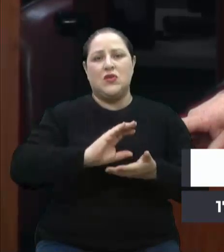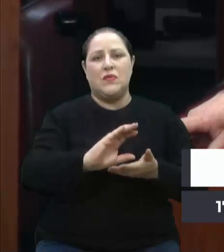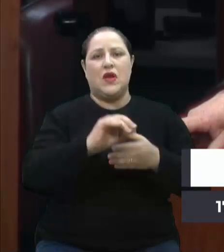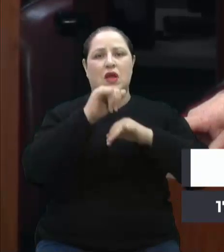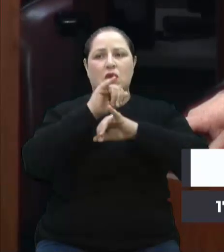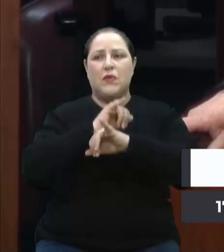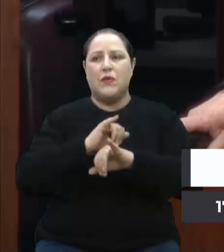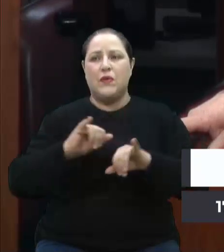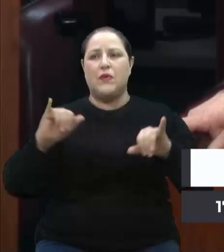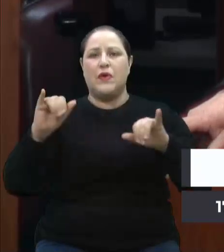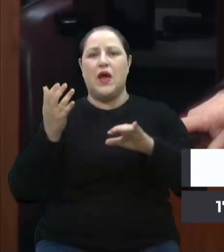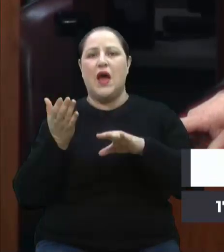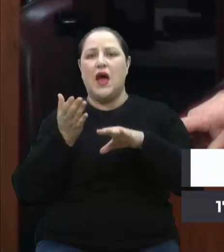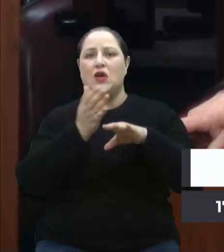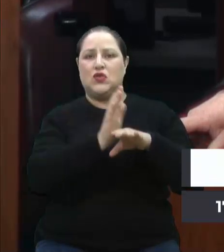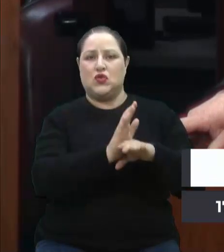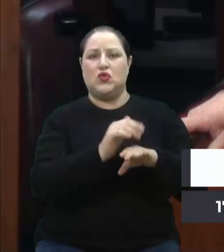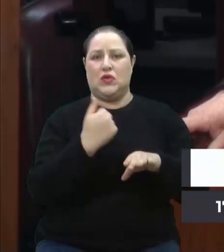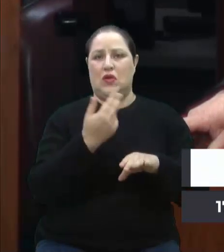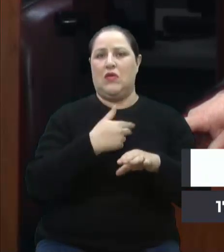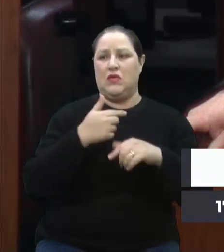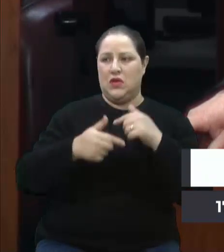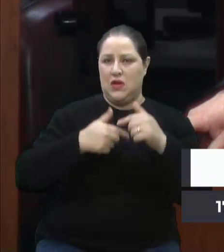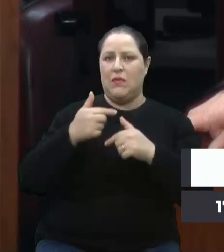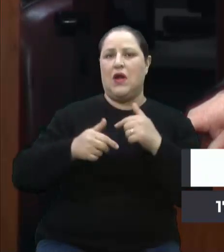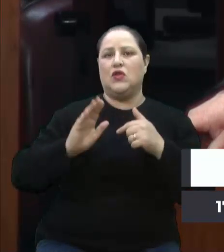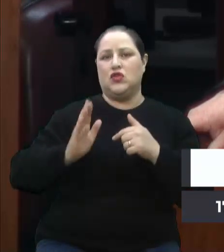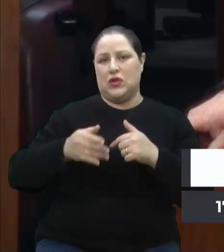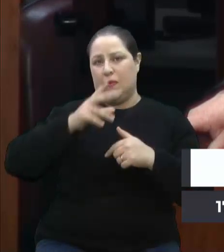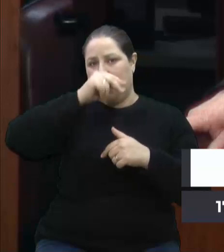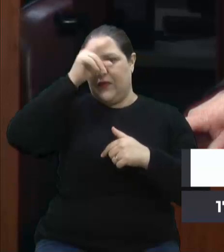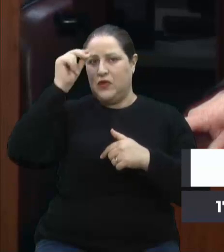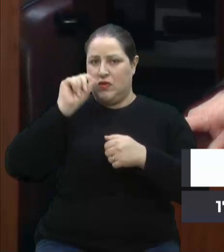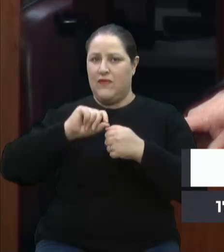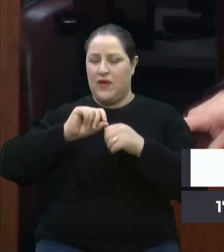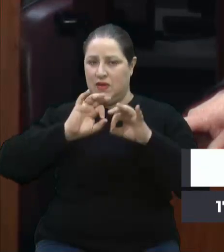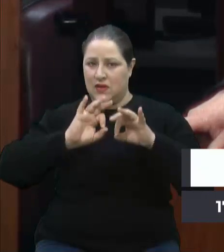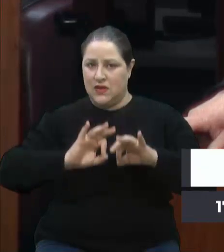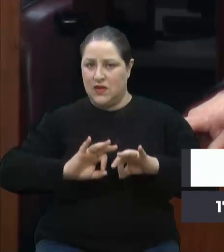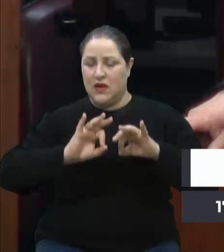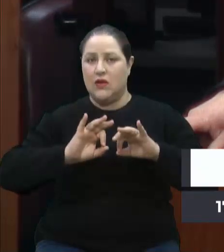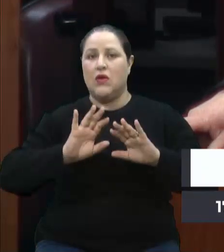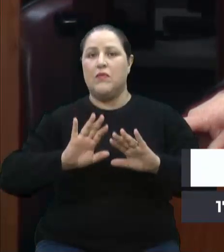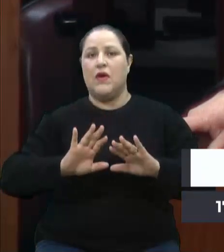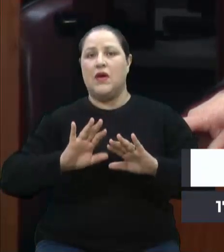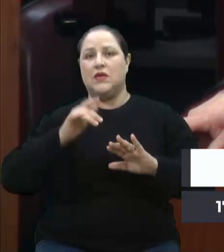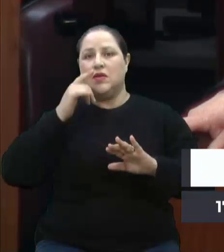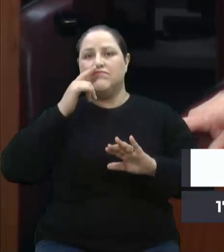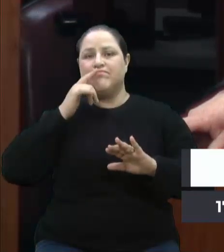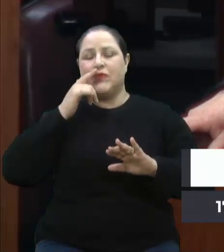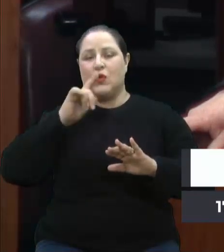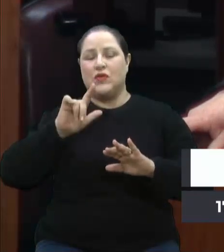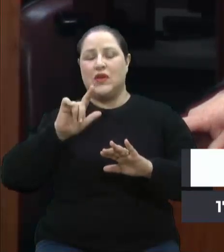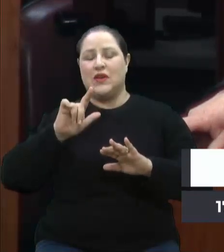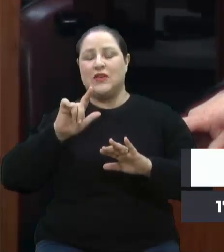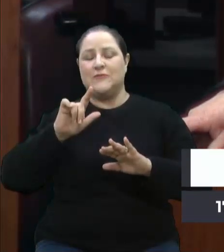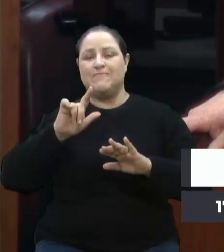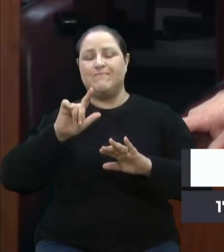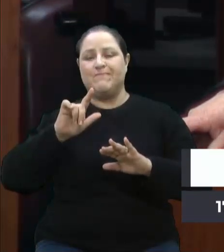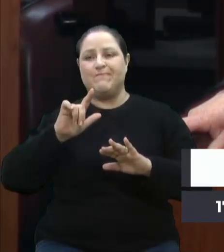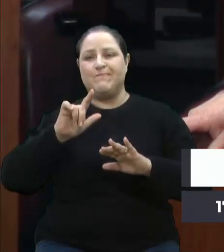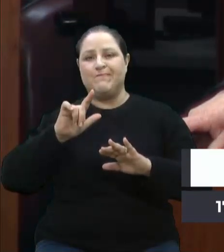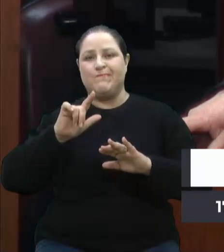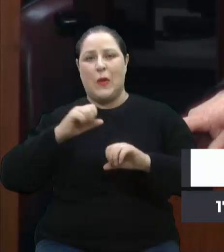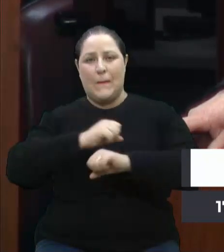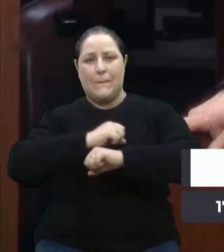auxílio né ao nosso trabalho na no centro mas é vencer essa esse fenômeno Mundial